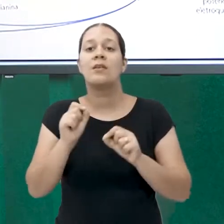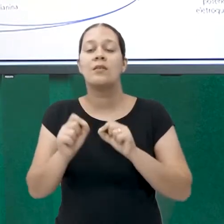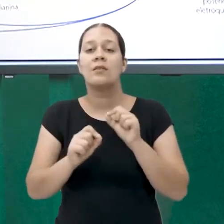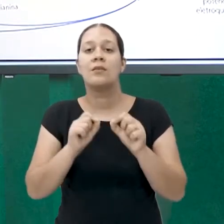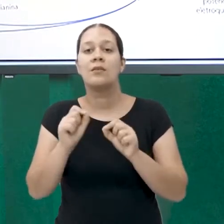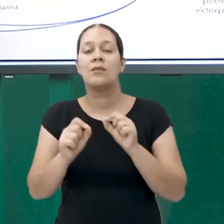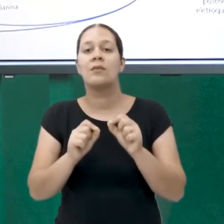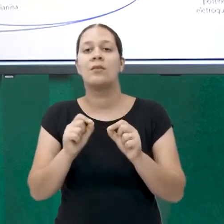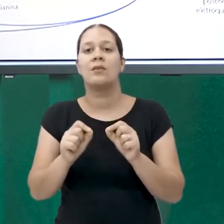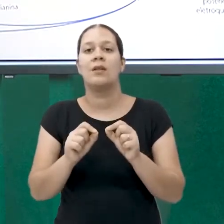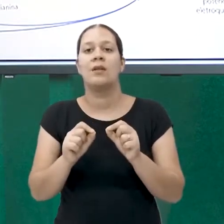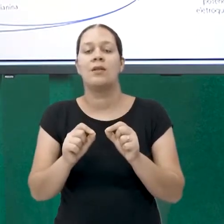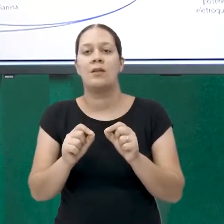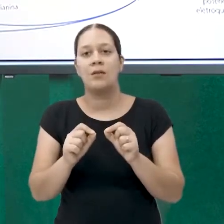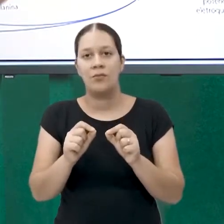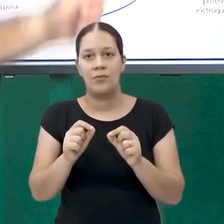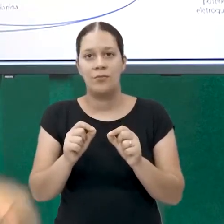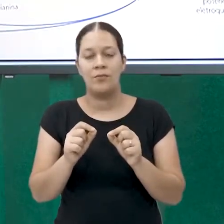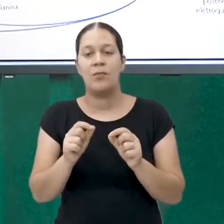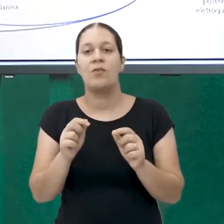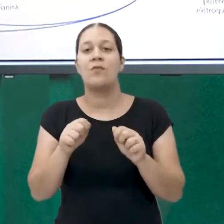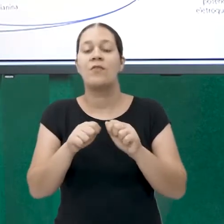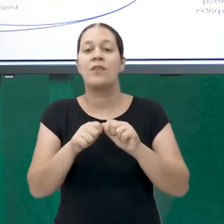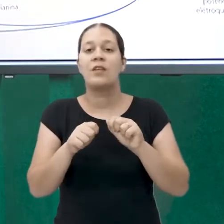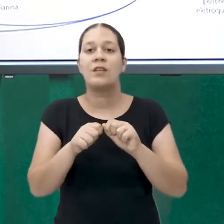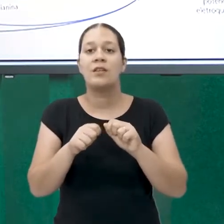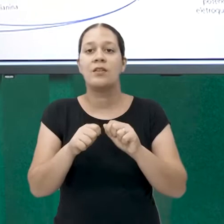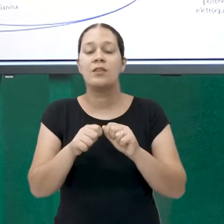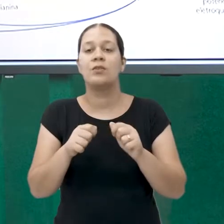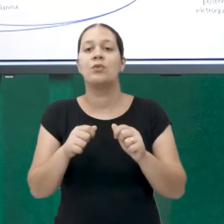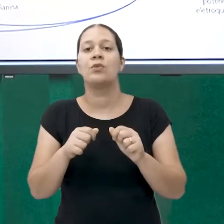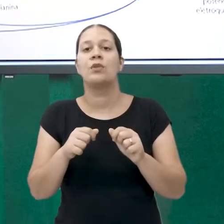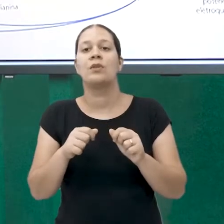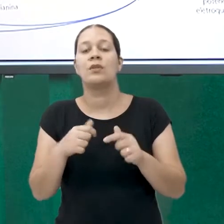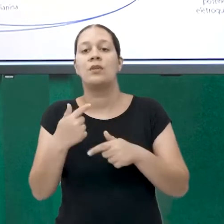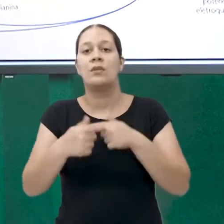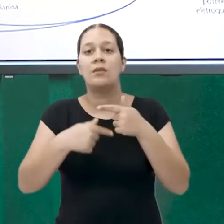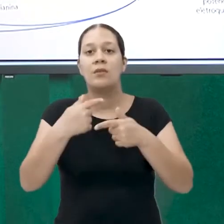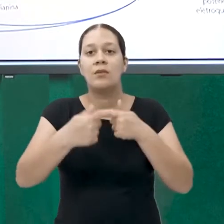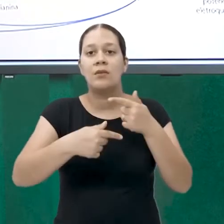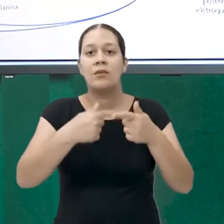vai ativação de